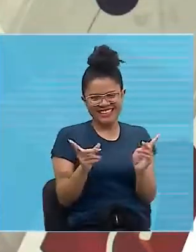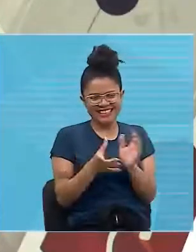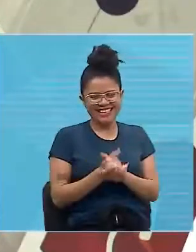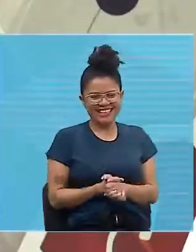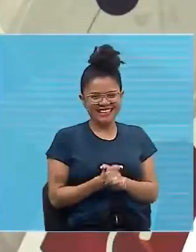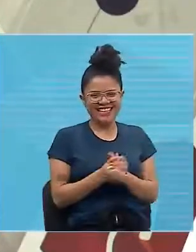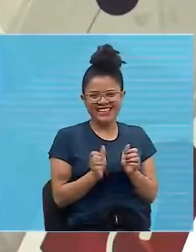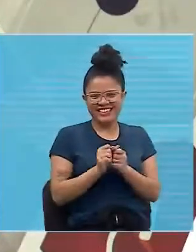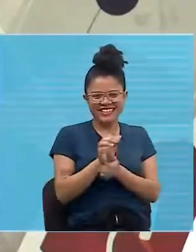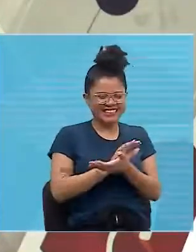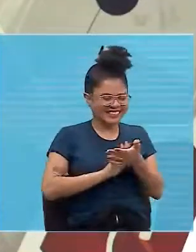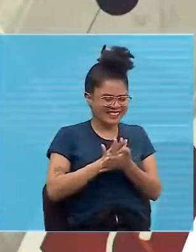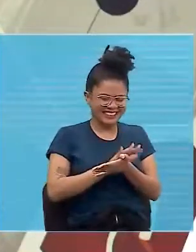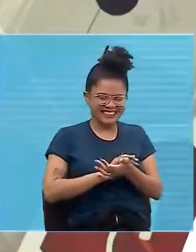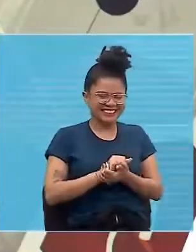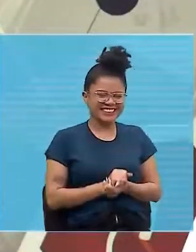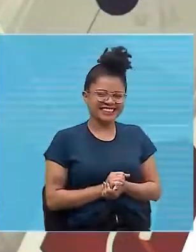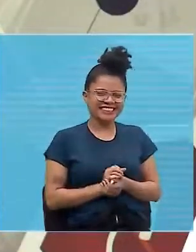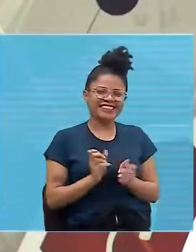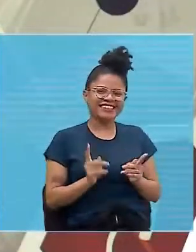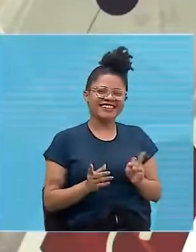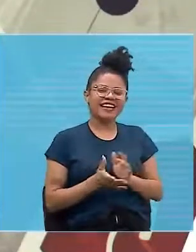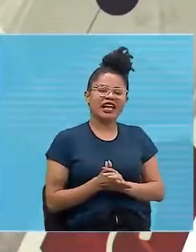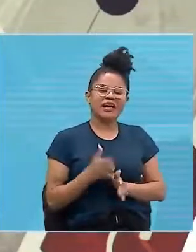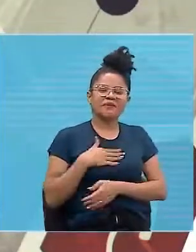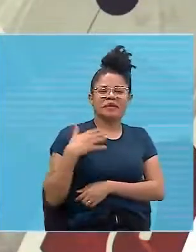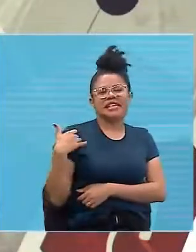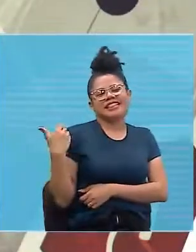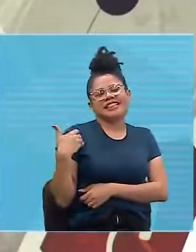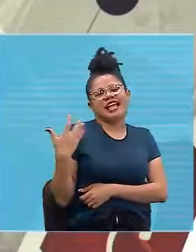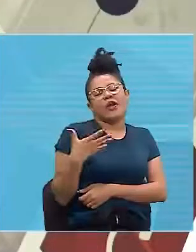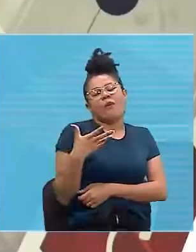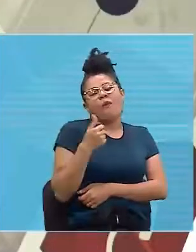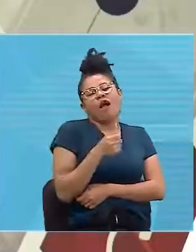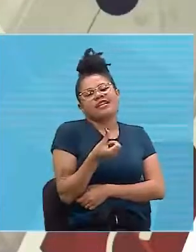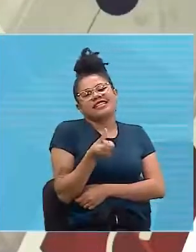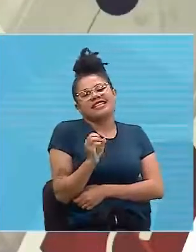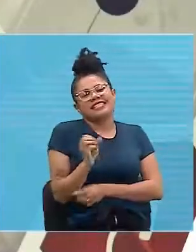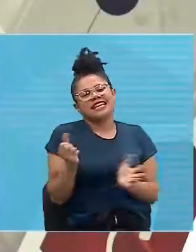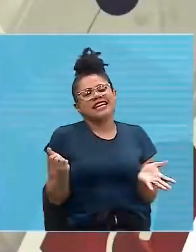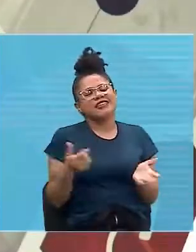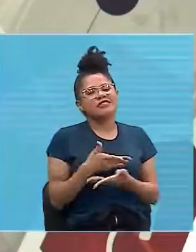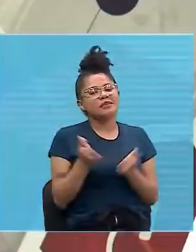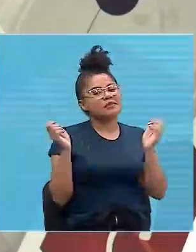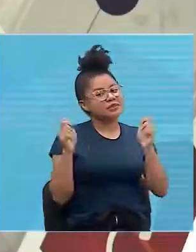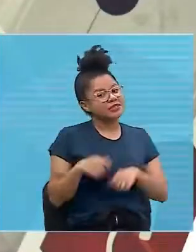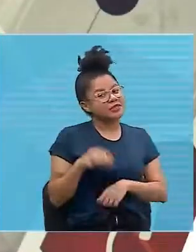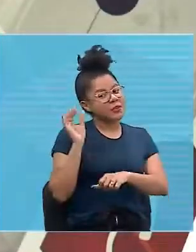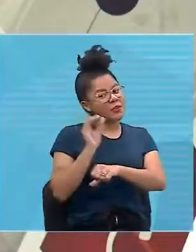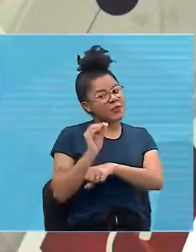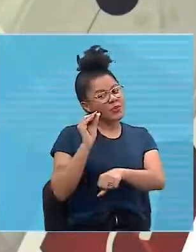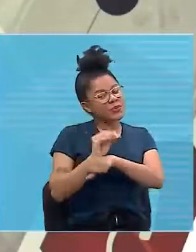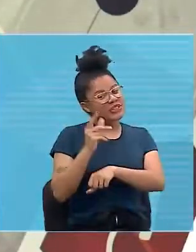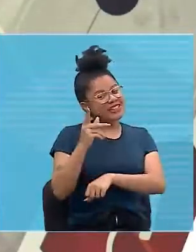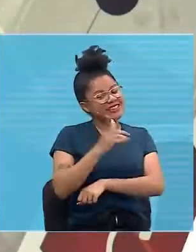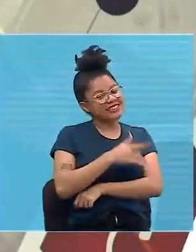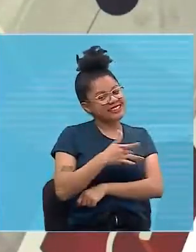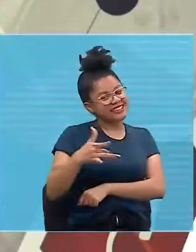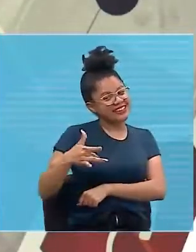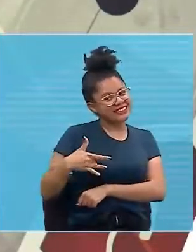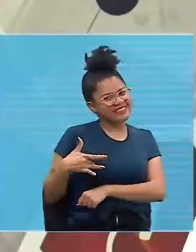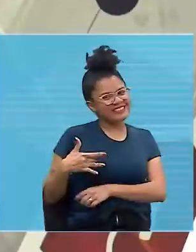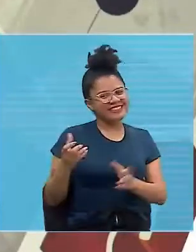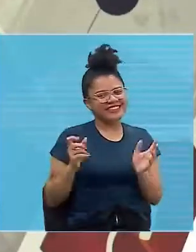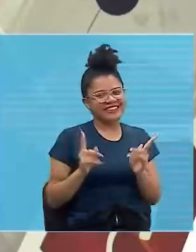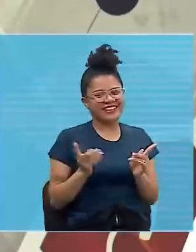faço nada então a gente é uma idade já tá de Quase 60 anos pelo amor de Deus cuidem se cuida hein